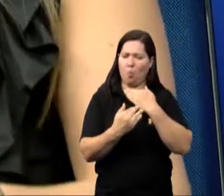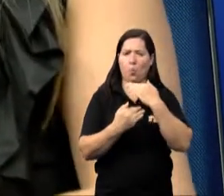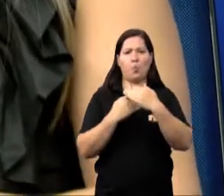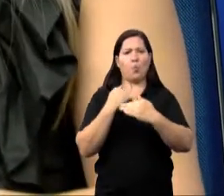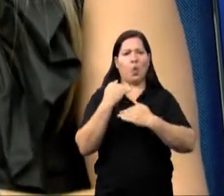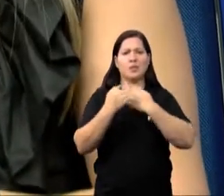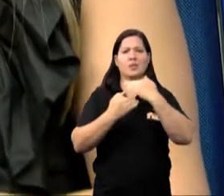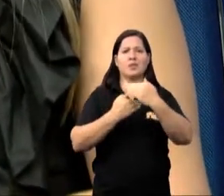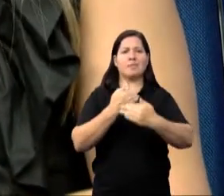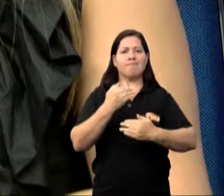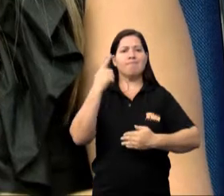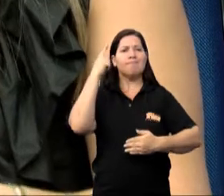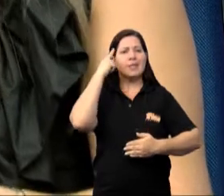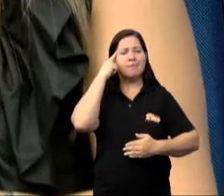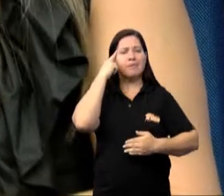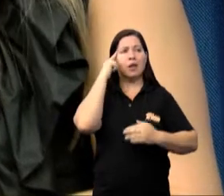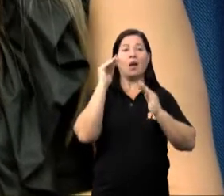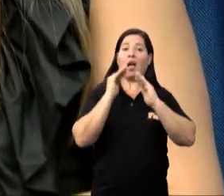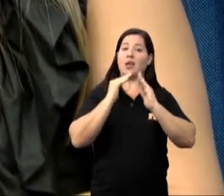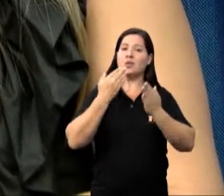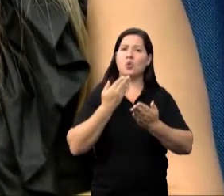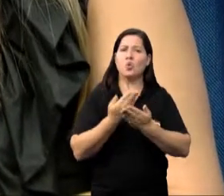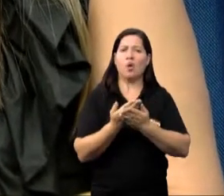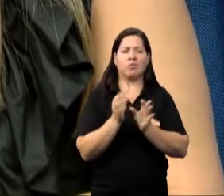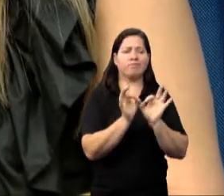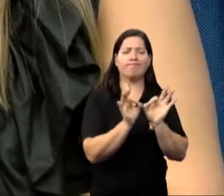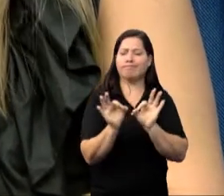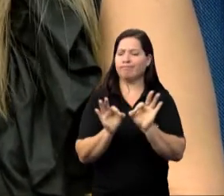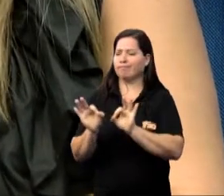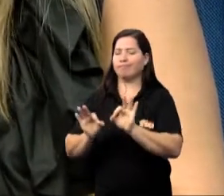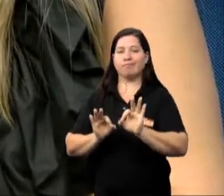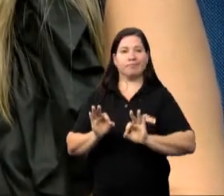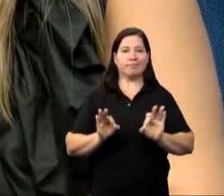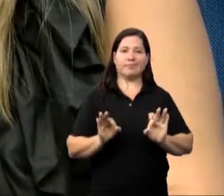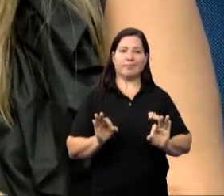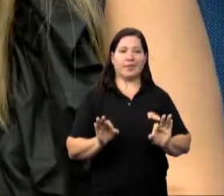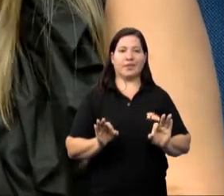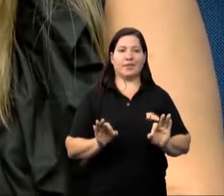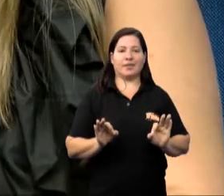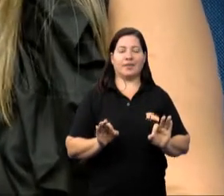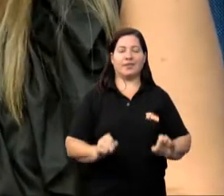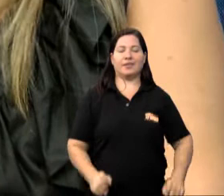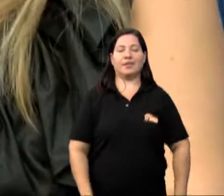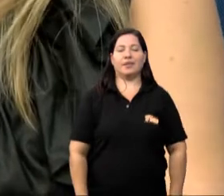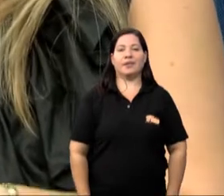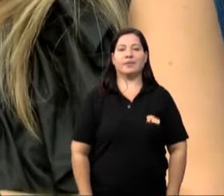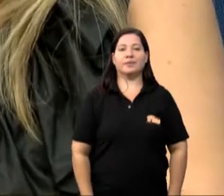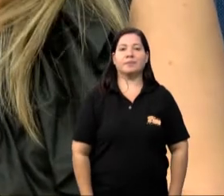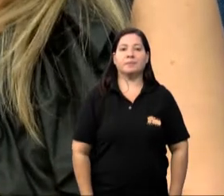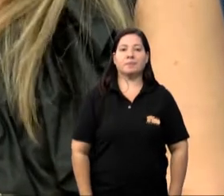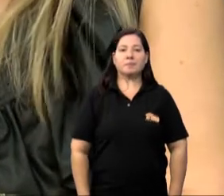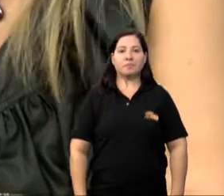de pensar numa escola organizada para um processo de humanização, né, um processo humanizador do ser humano, e que